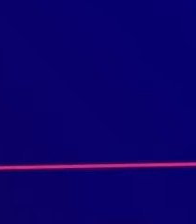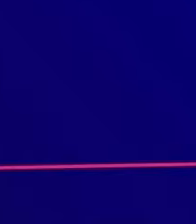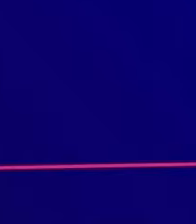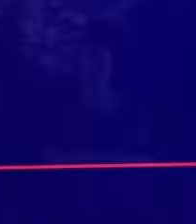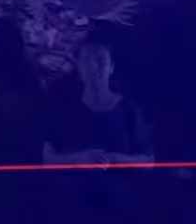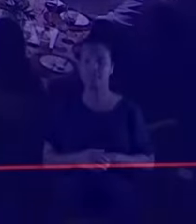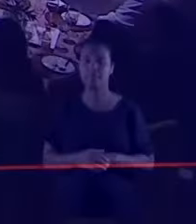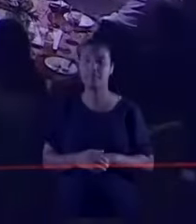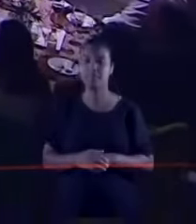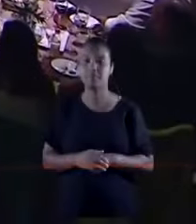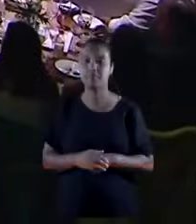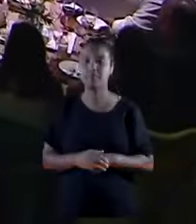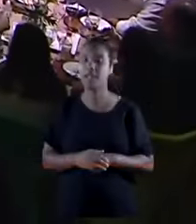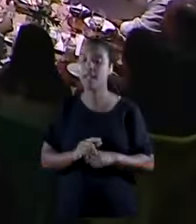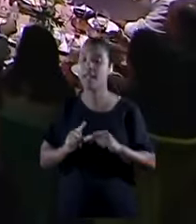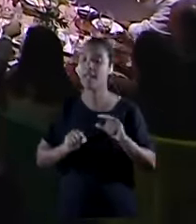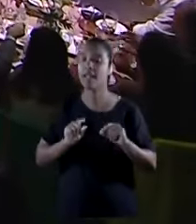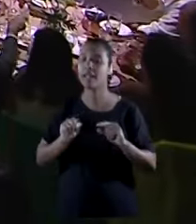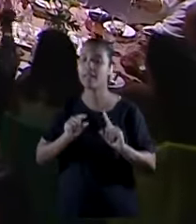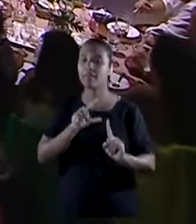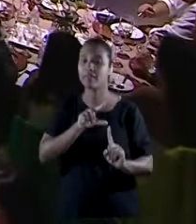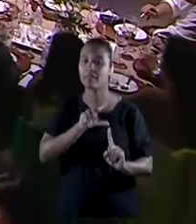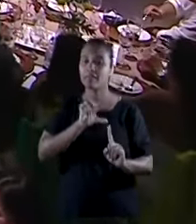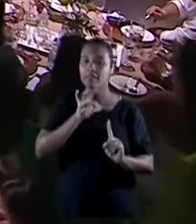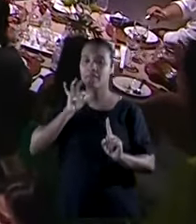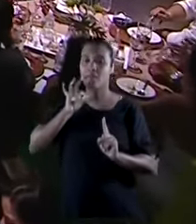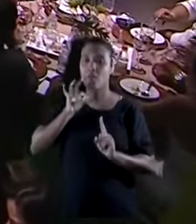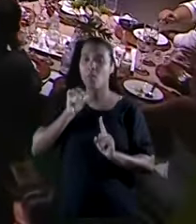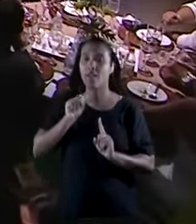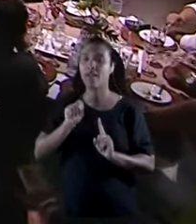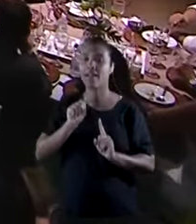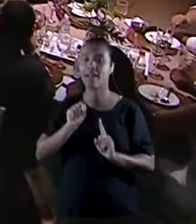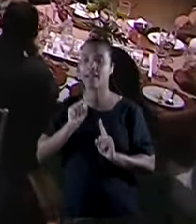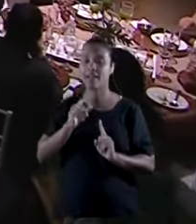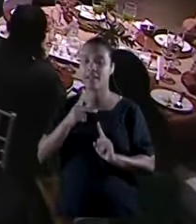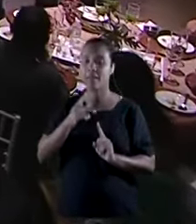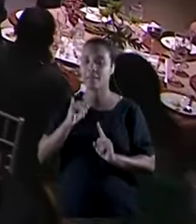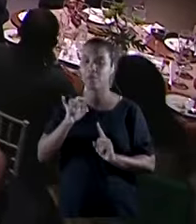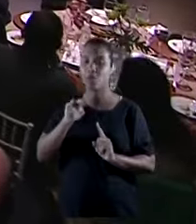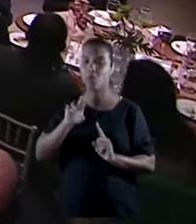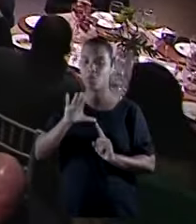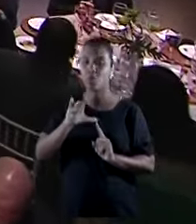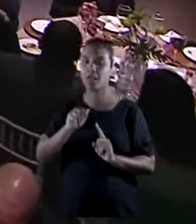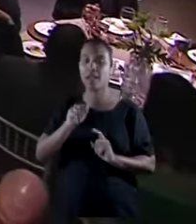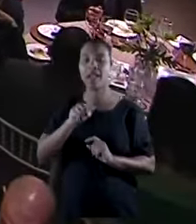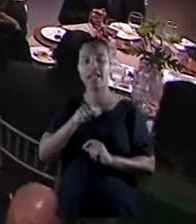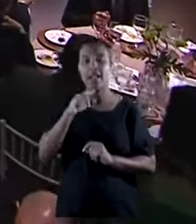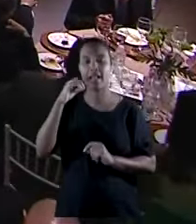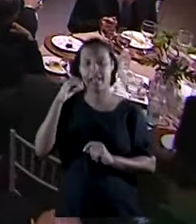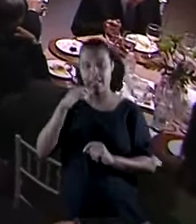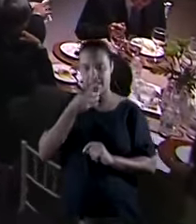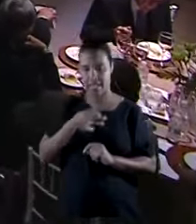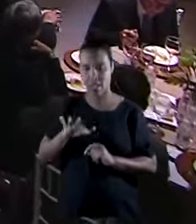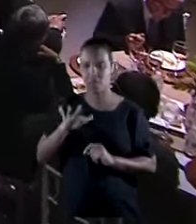receber esse troféu é o Pituca dos Santos, Diego Pituca.